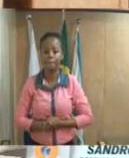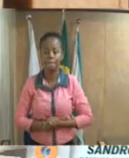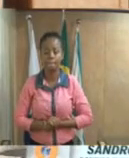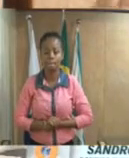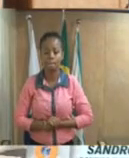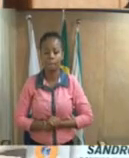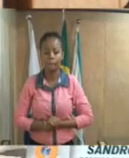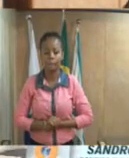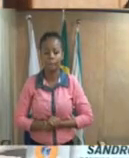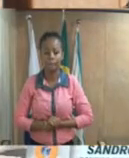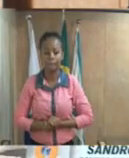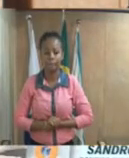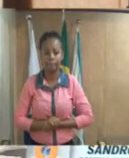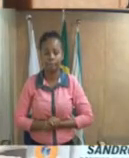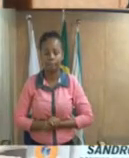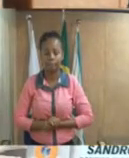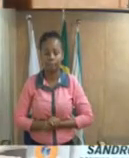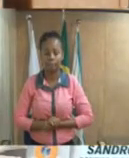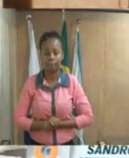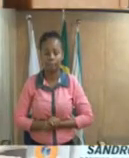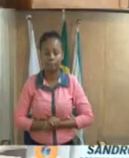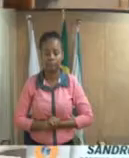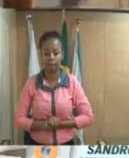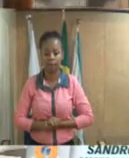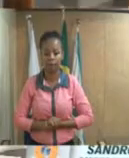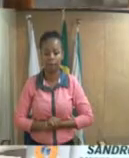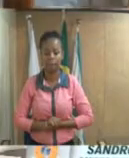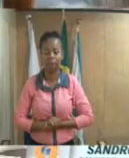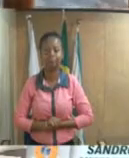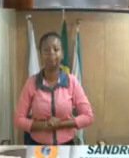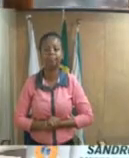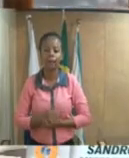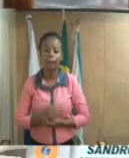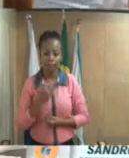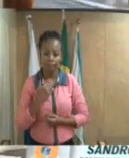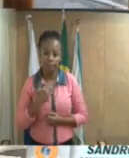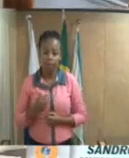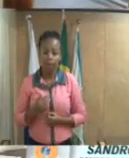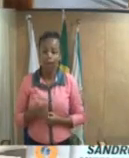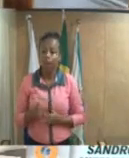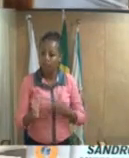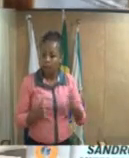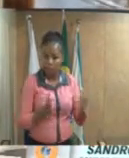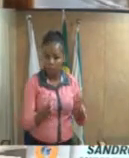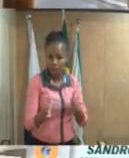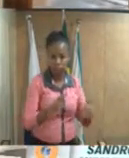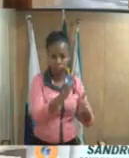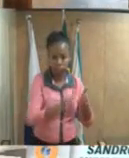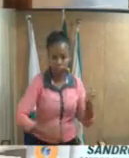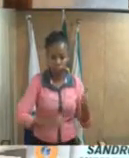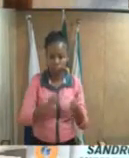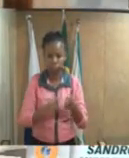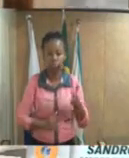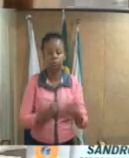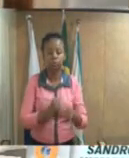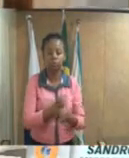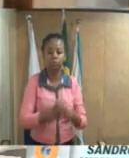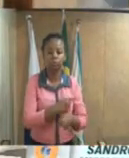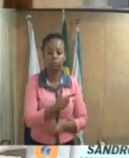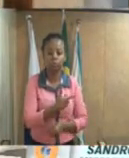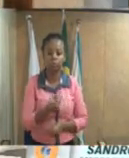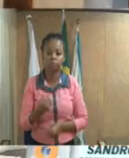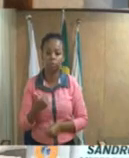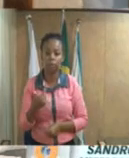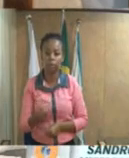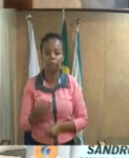Deise não está, Juliana não está. Requerimento número 35 de 2017, do excelentíssimo